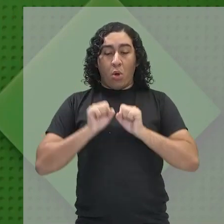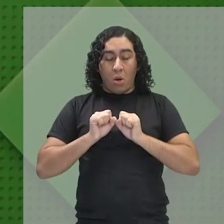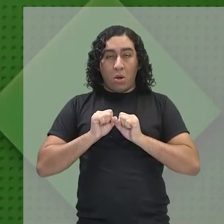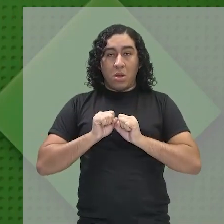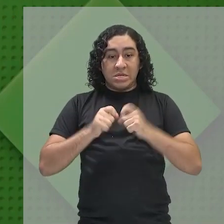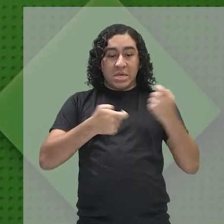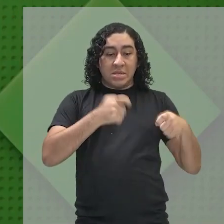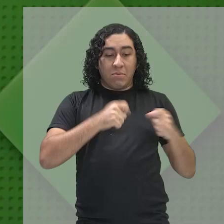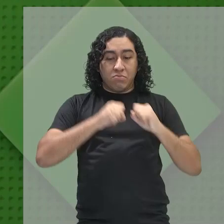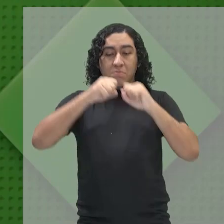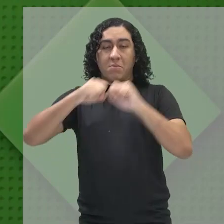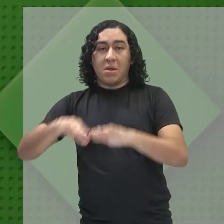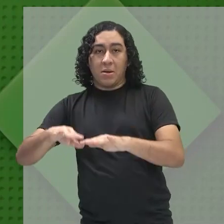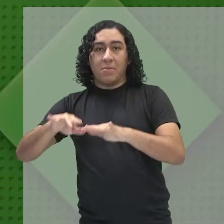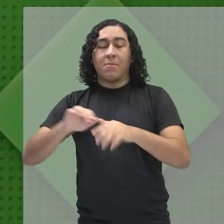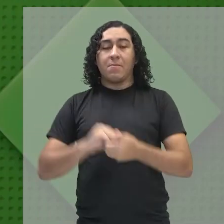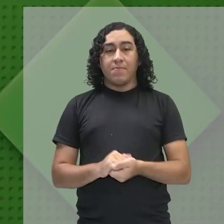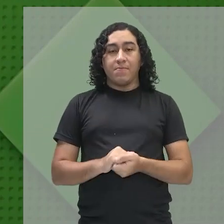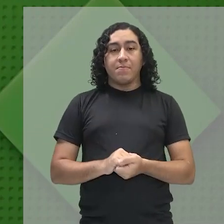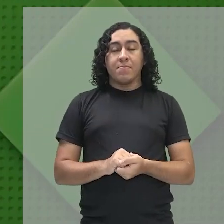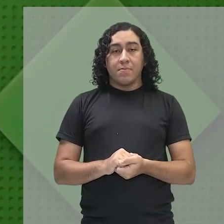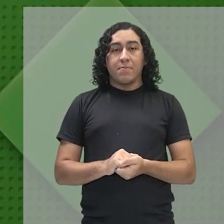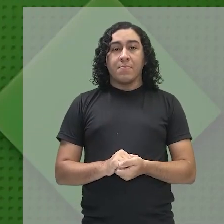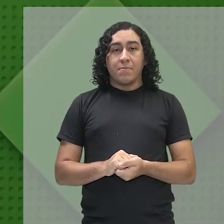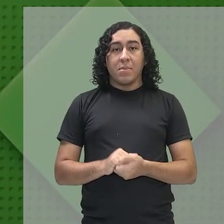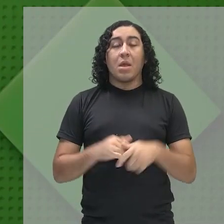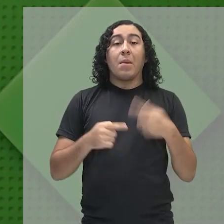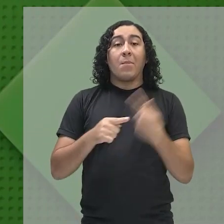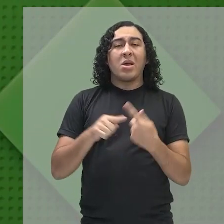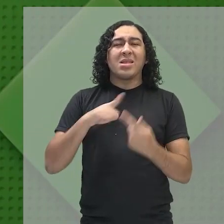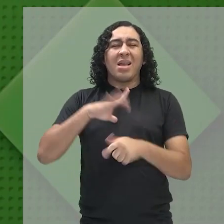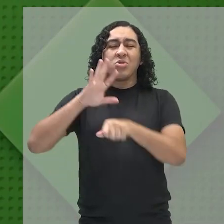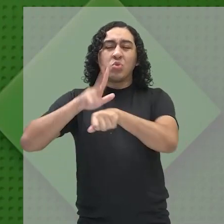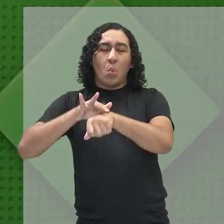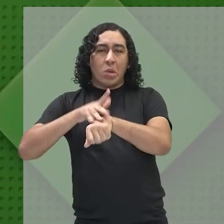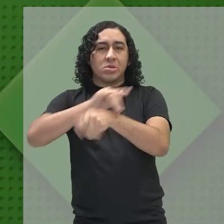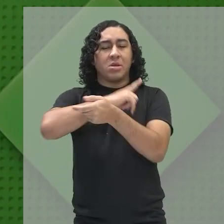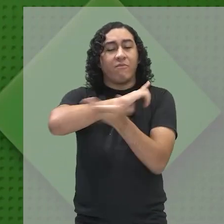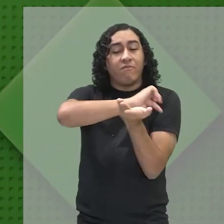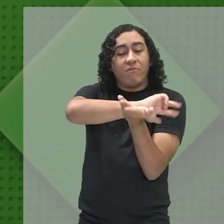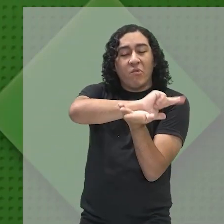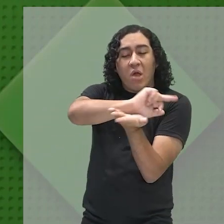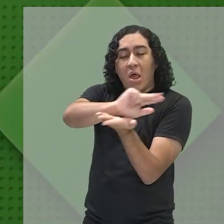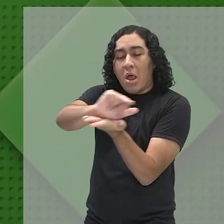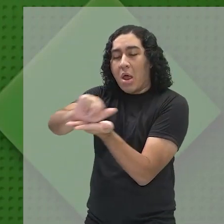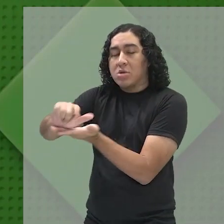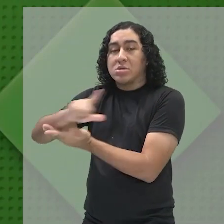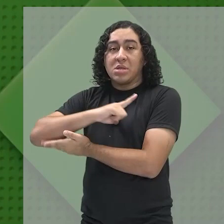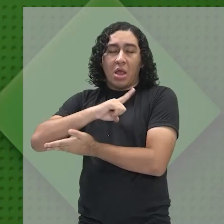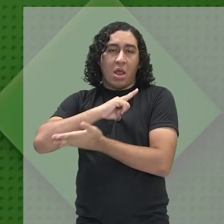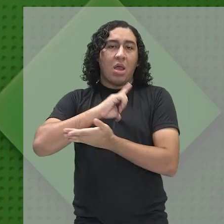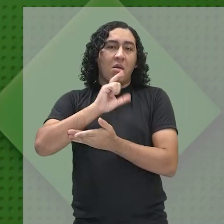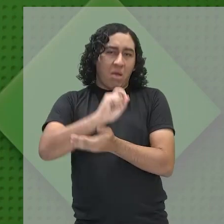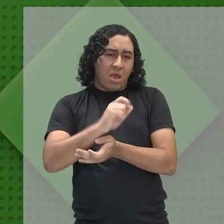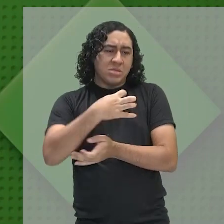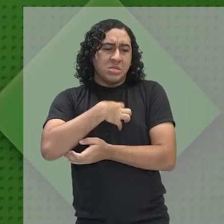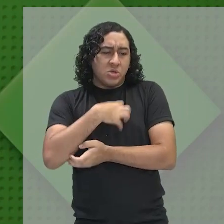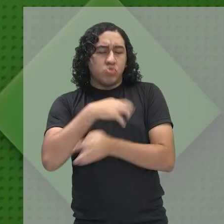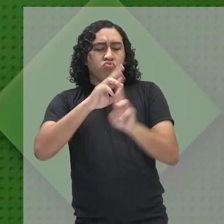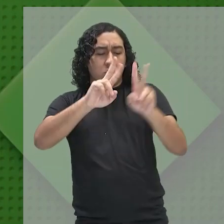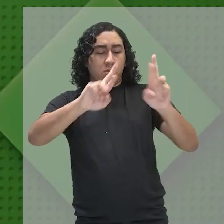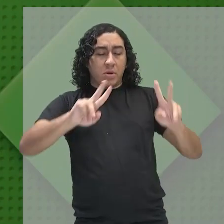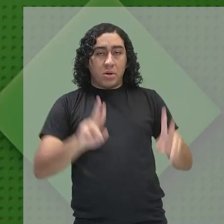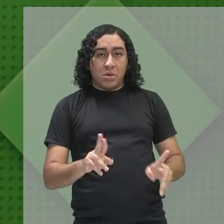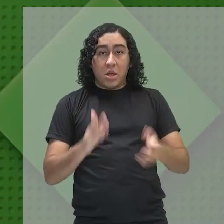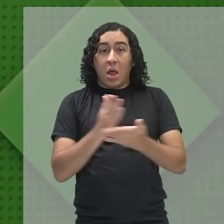Porque quando falamos doenças, a gente tem aí uma grande quantidade de doenças, elas têm sintomas, por exemplo. E algumas